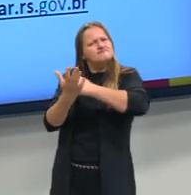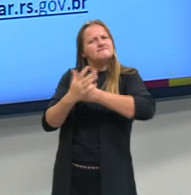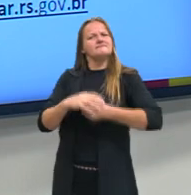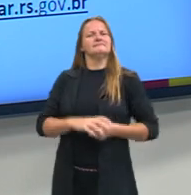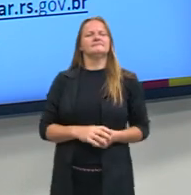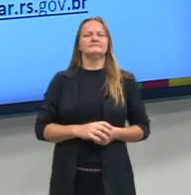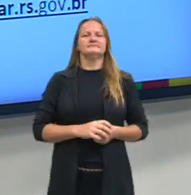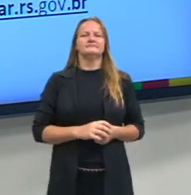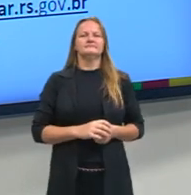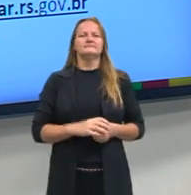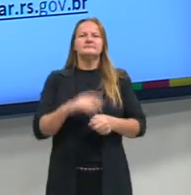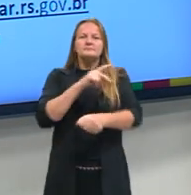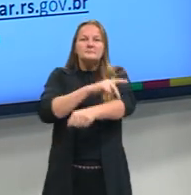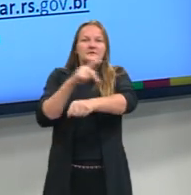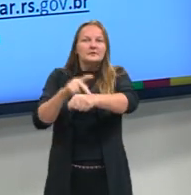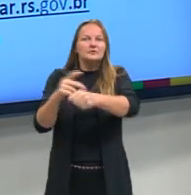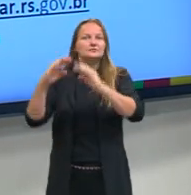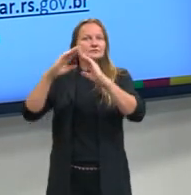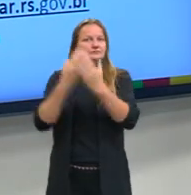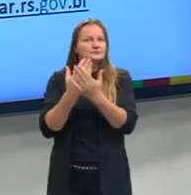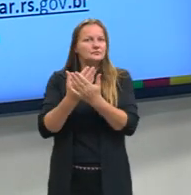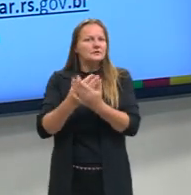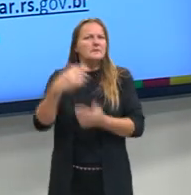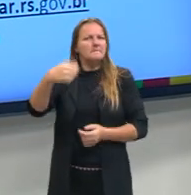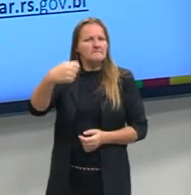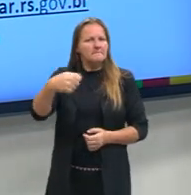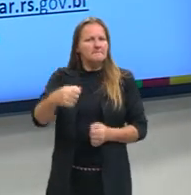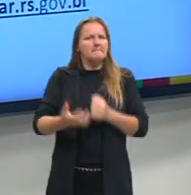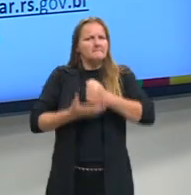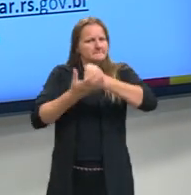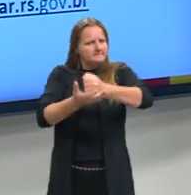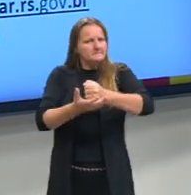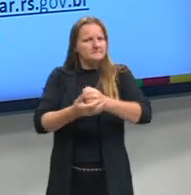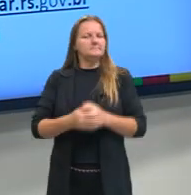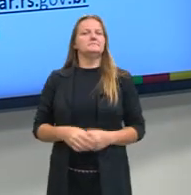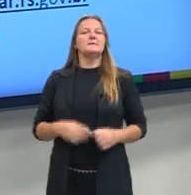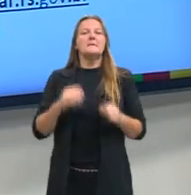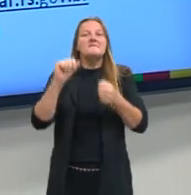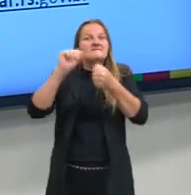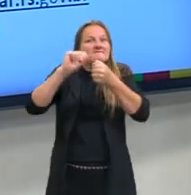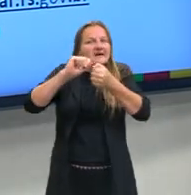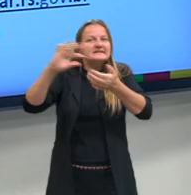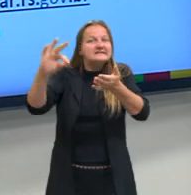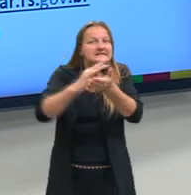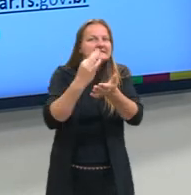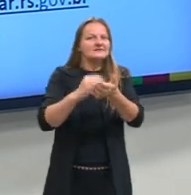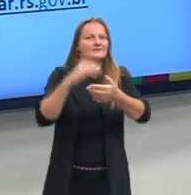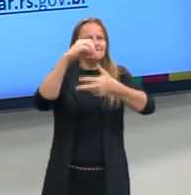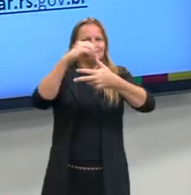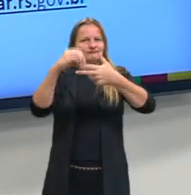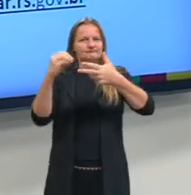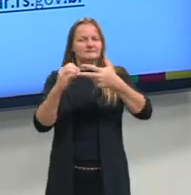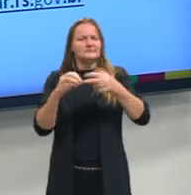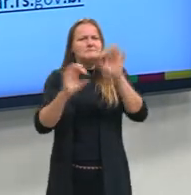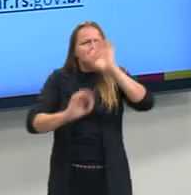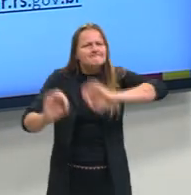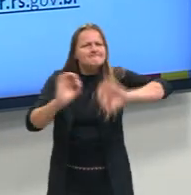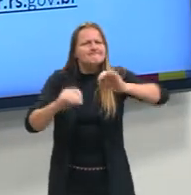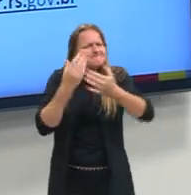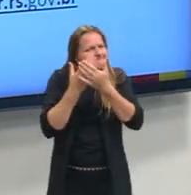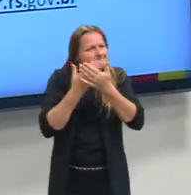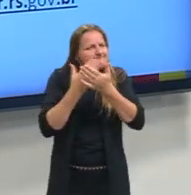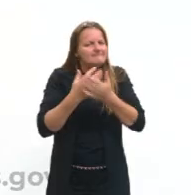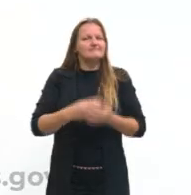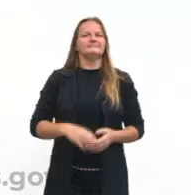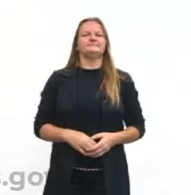aí com o pessoal do pedagógico da escola enfim se precisar de alguma ajuda mais faça a sua inscrição e se prepare para o Enem